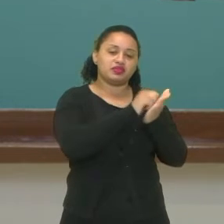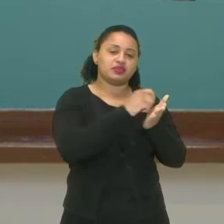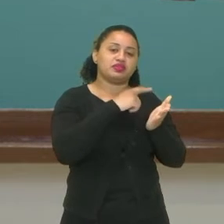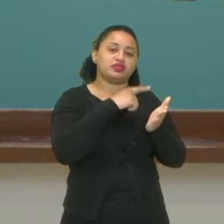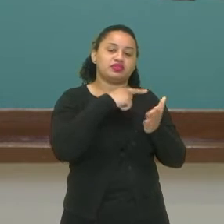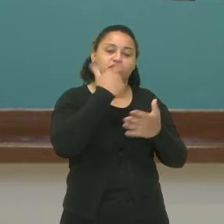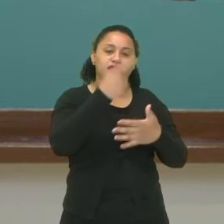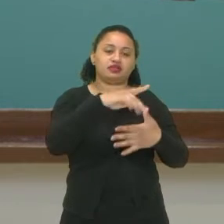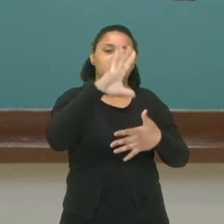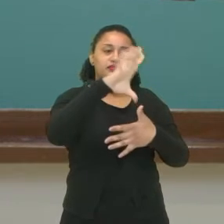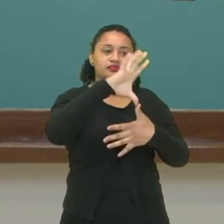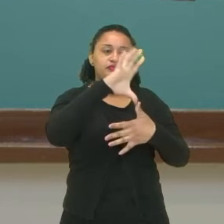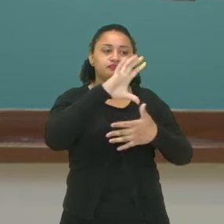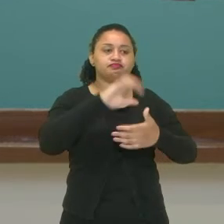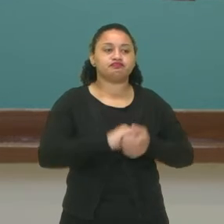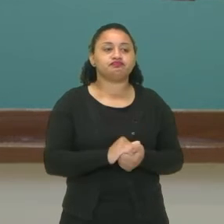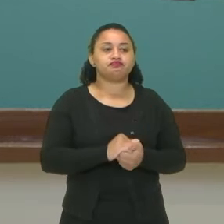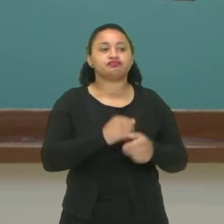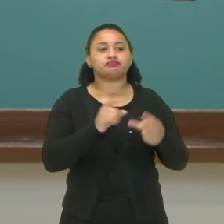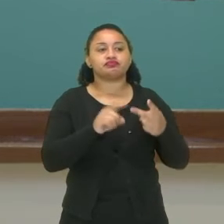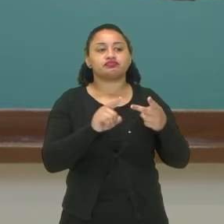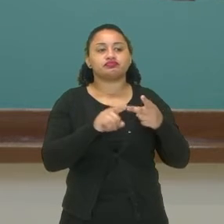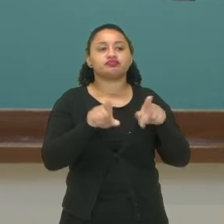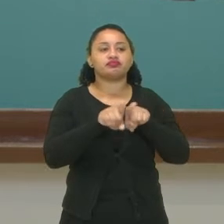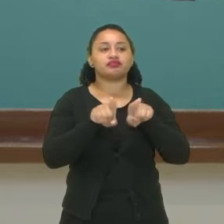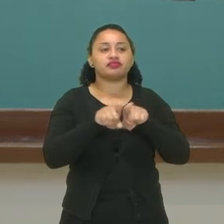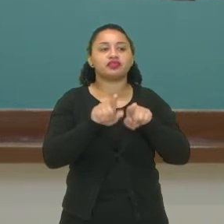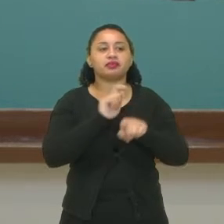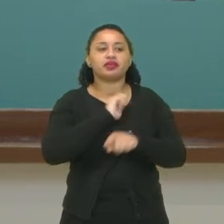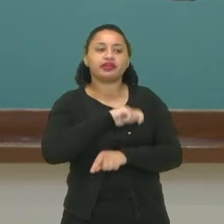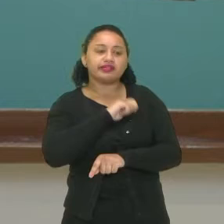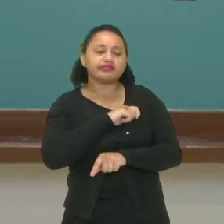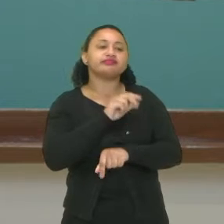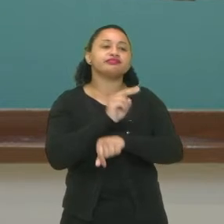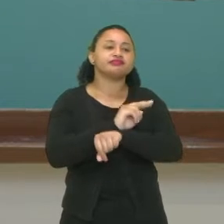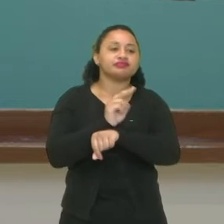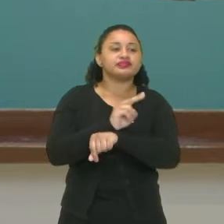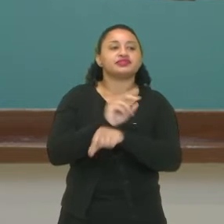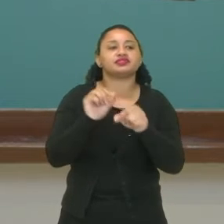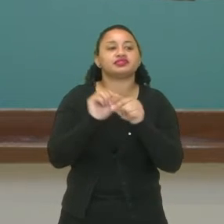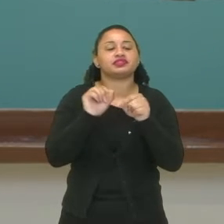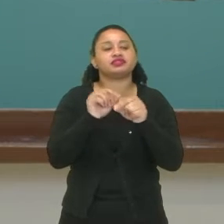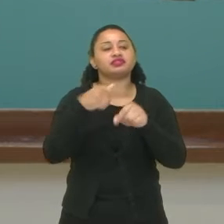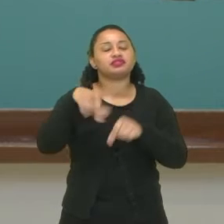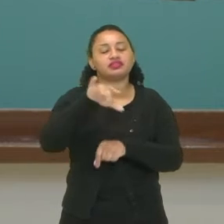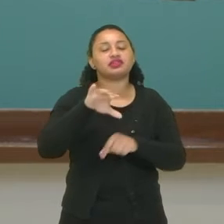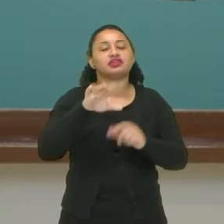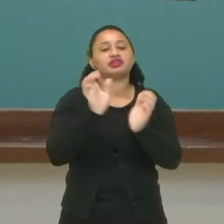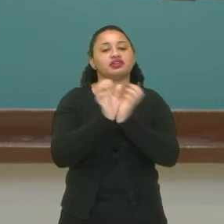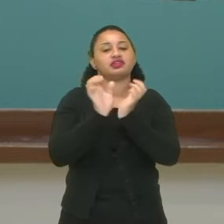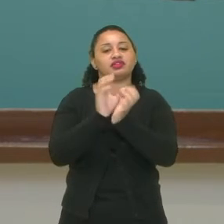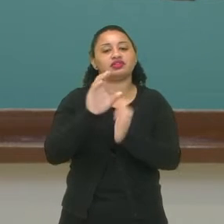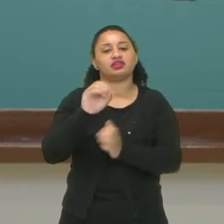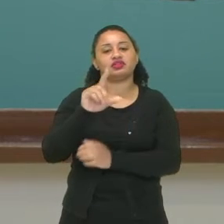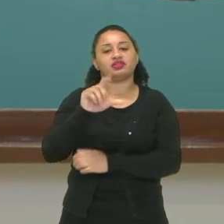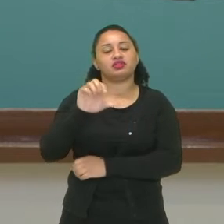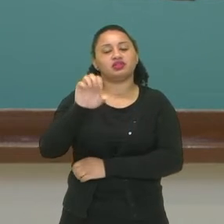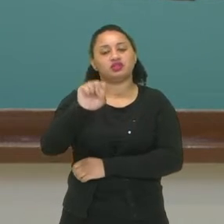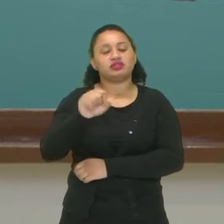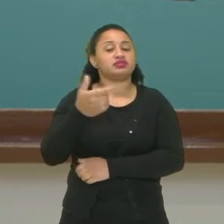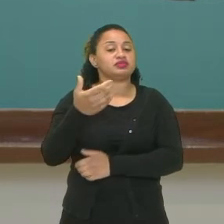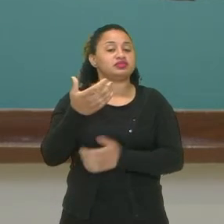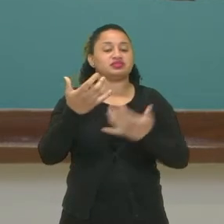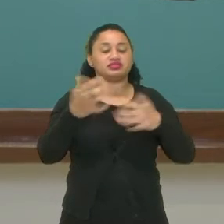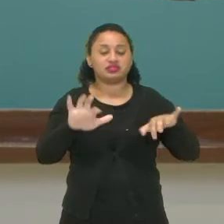América, né? E a opressão fiscal, né, que vai gerar insatisfação dos colonos, né? Essa obrigatoriedade em pagar